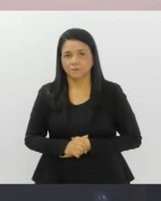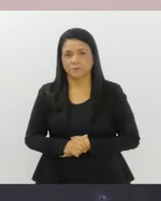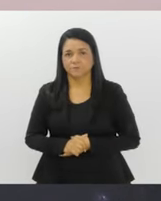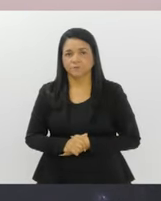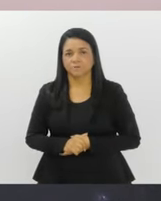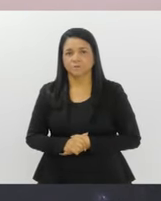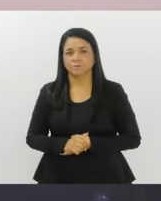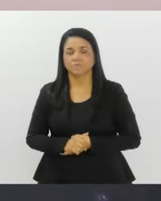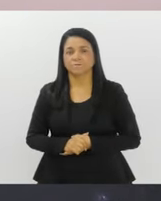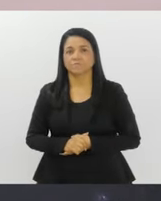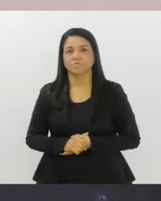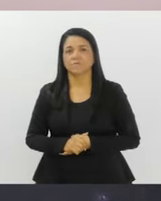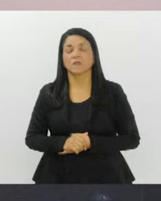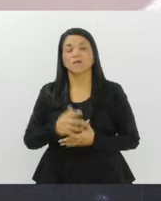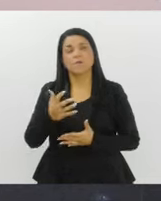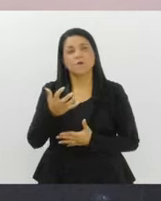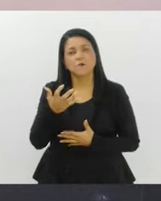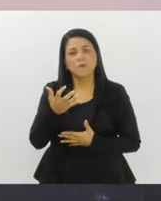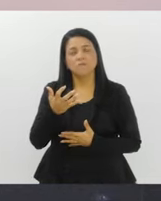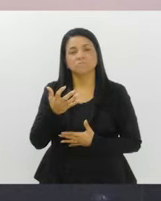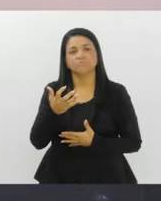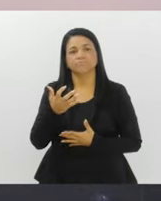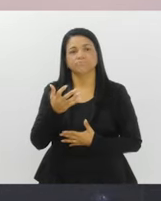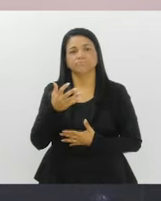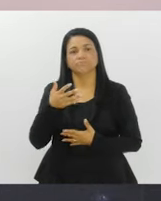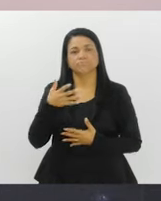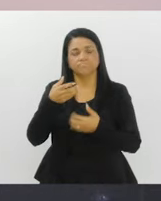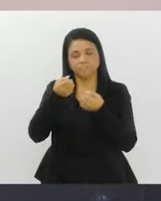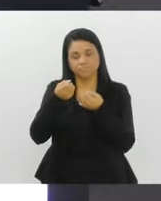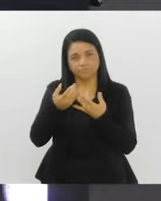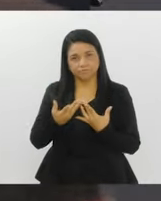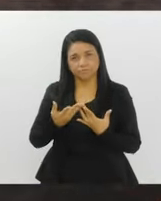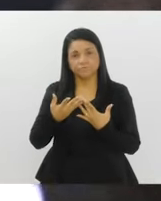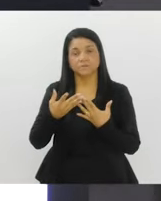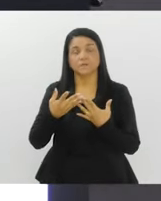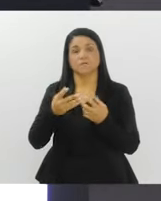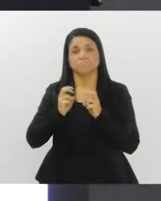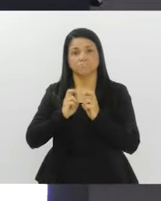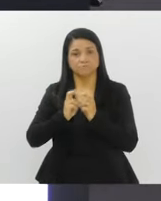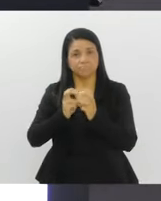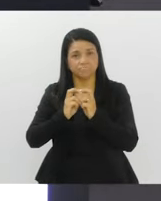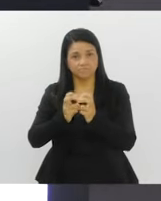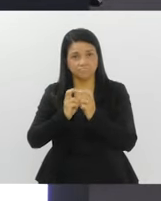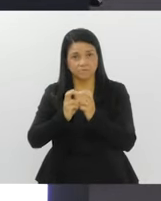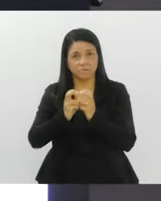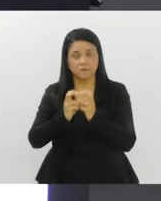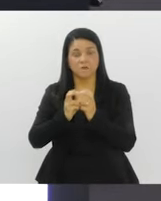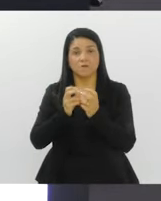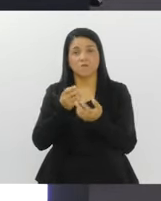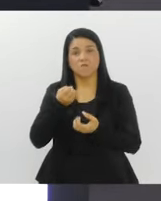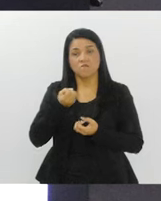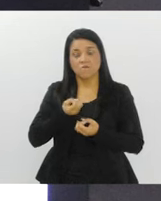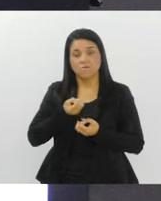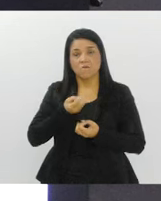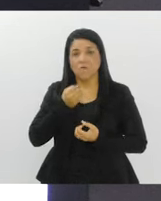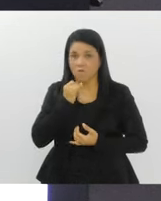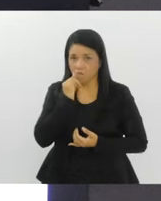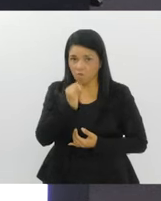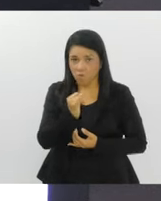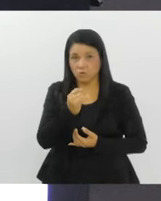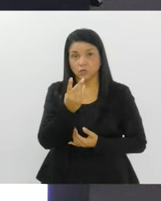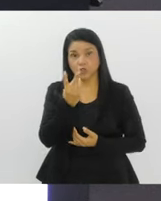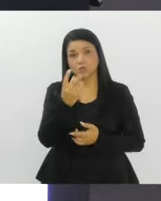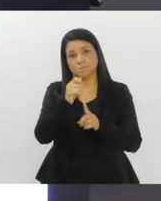deixar consignado que a Supervia declarou que só tem dinheiro para 2 meses.